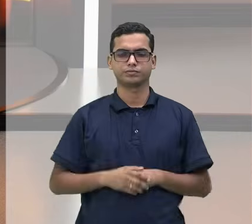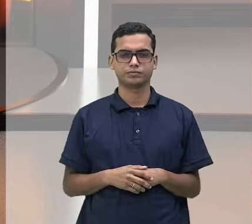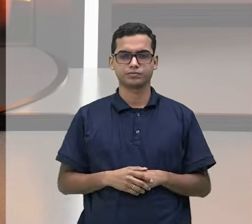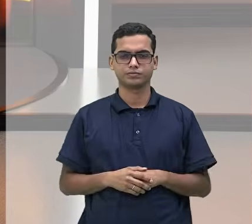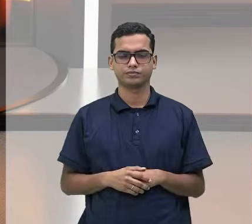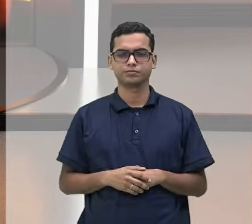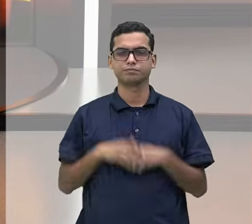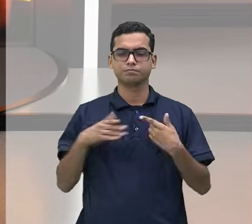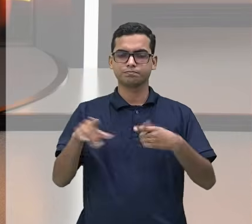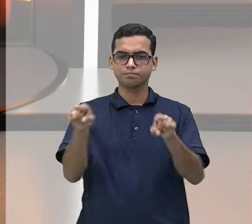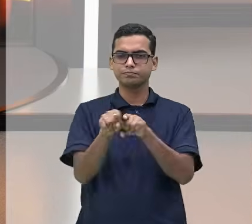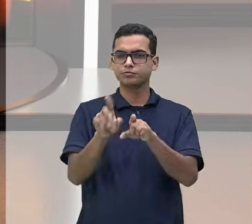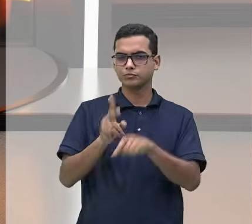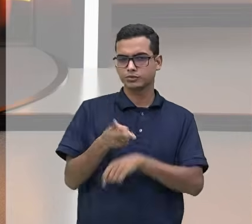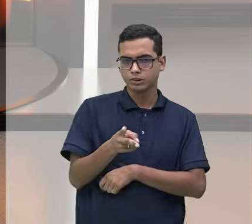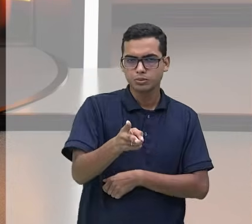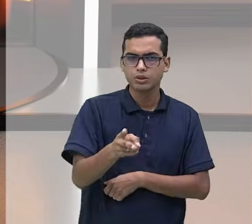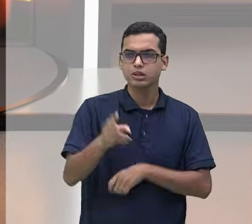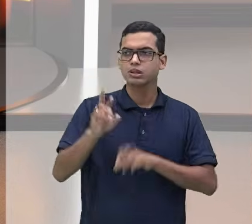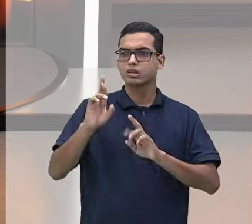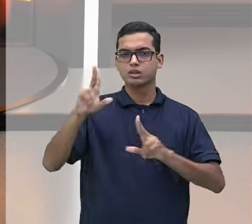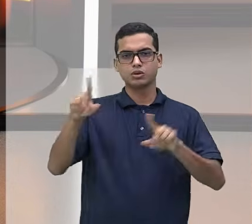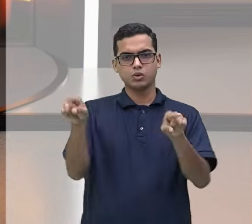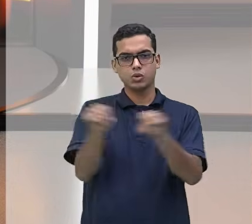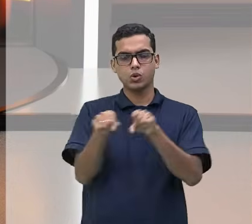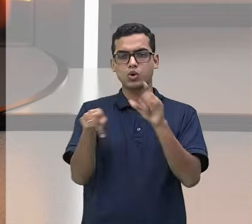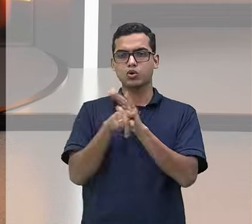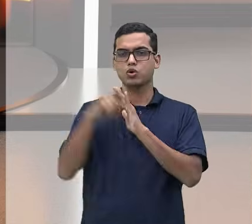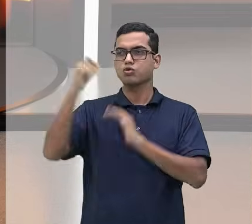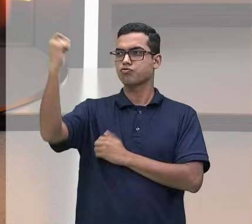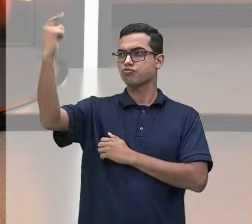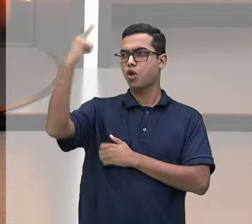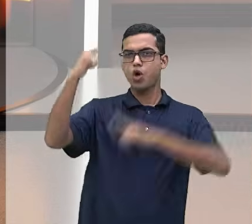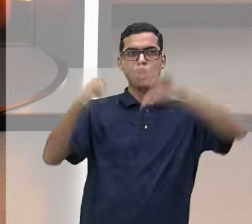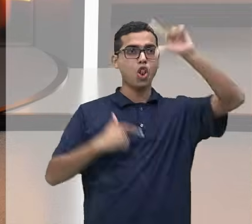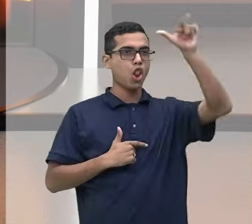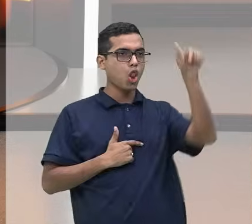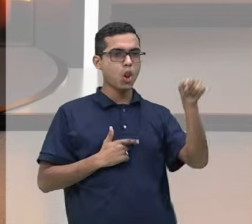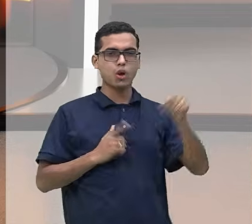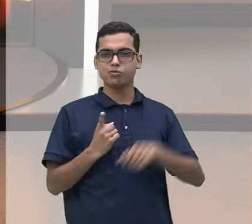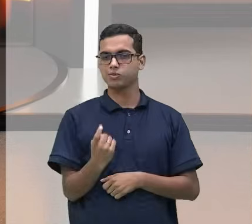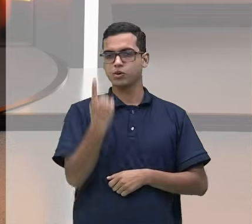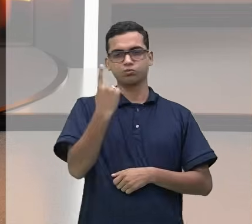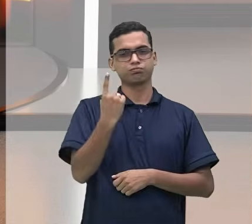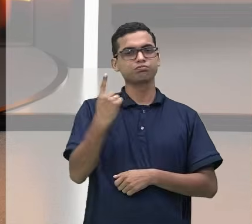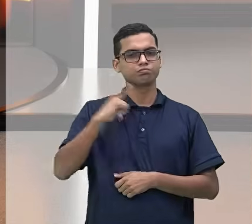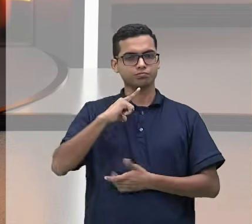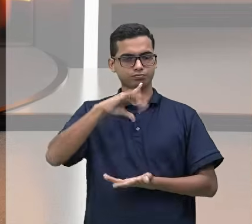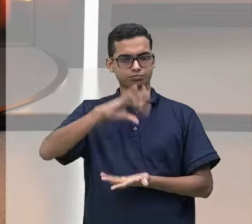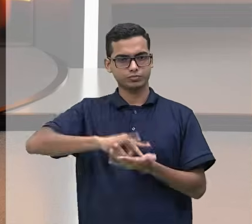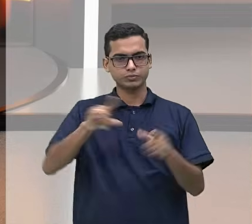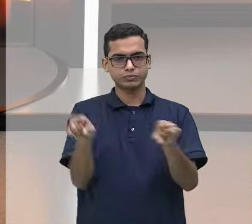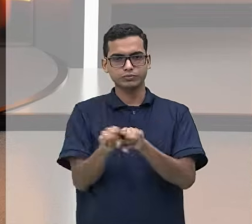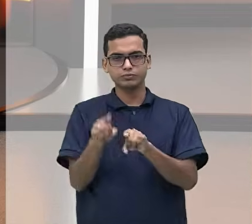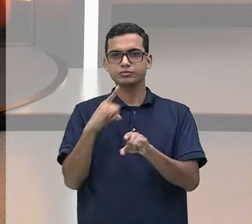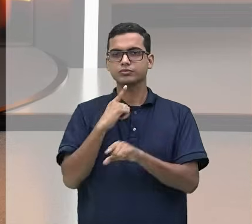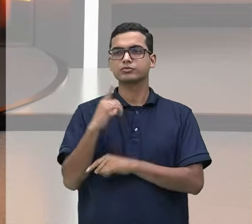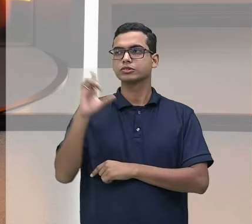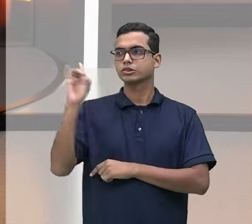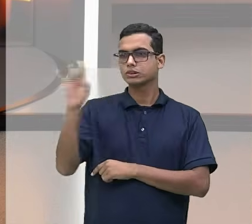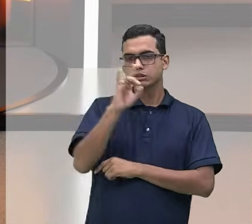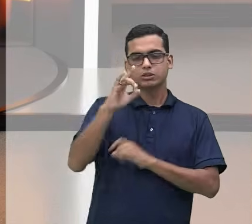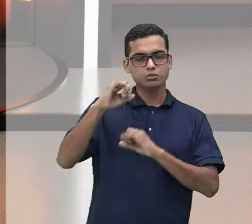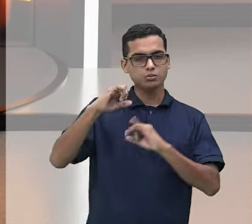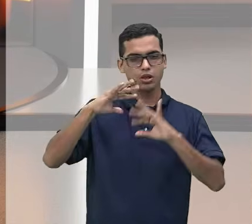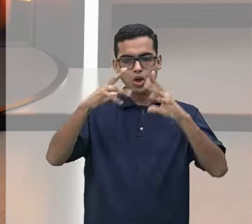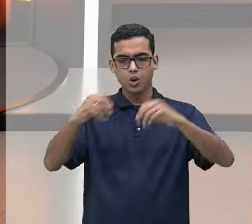sendo diferentes também. Mas o Sol e a Lua não. É só um para todos os países que temos aí ao redor do planeta. Mas em